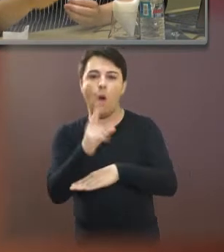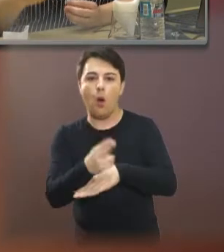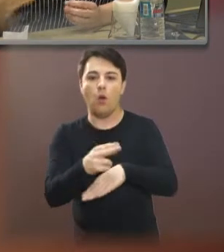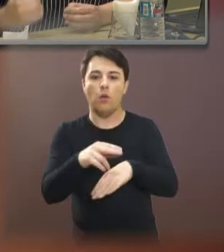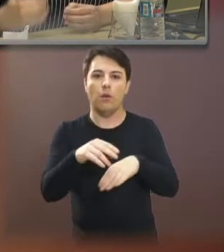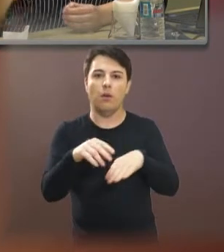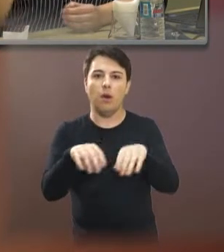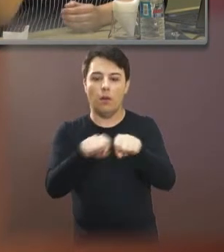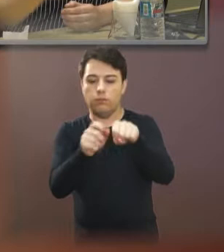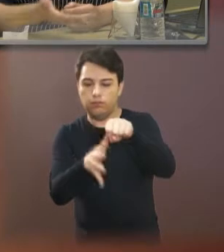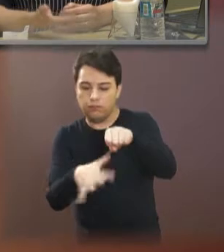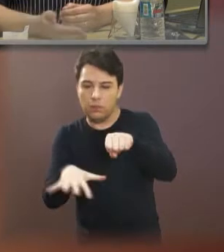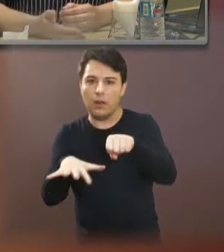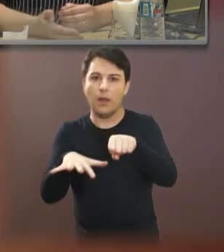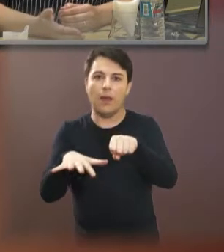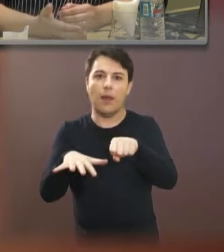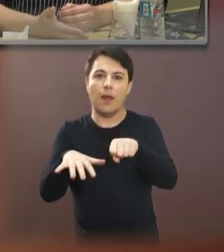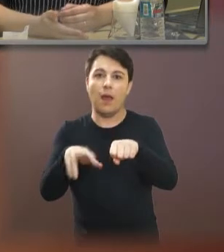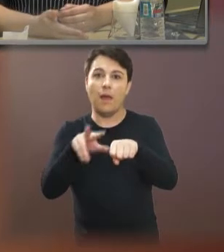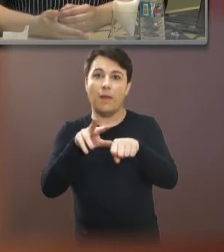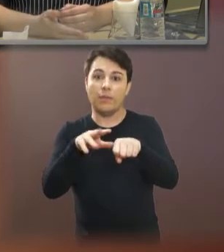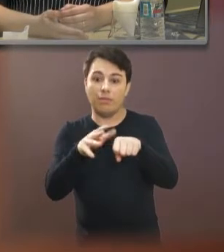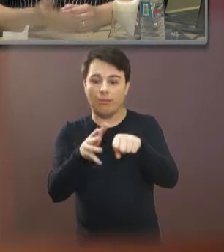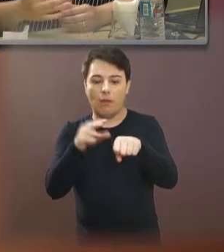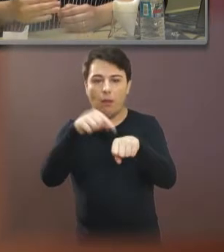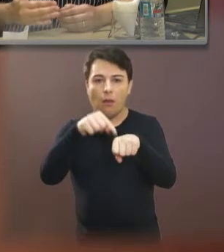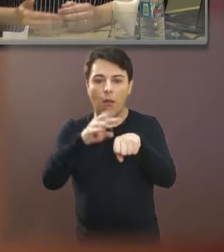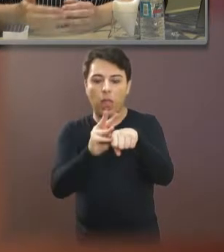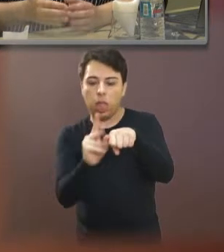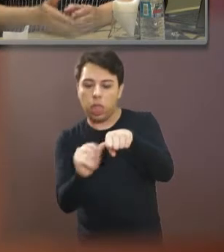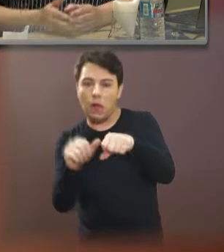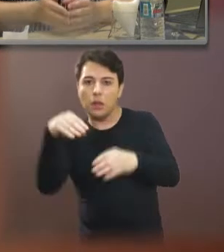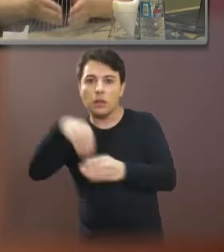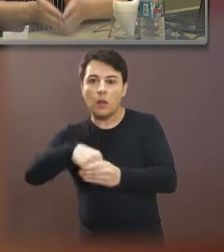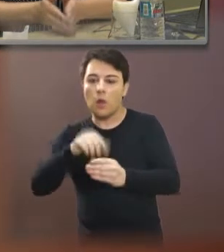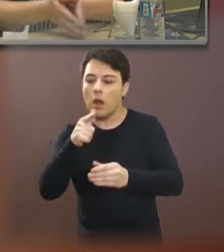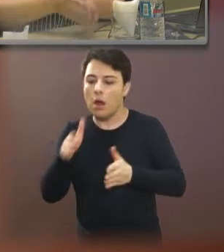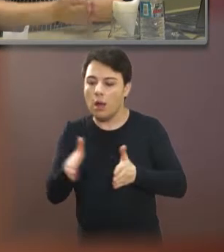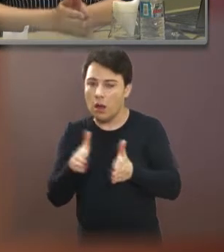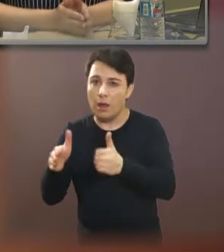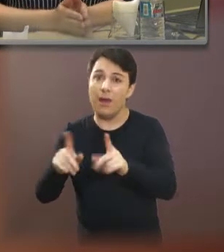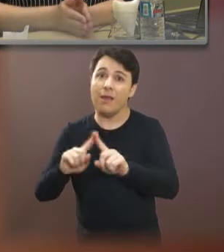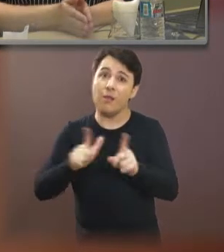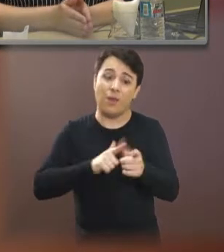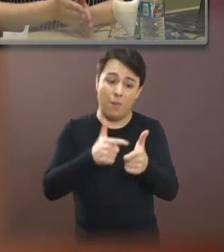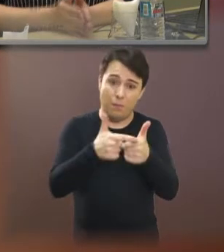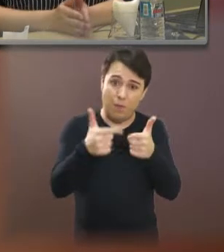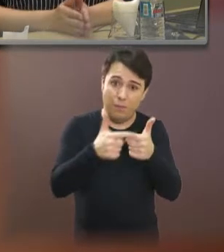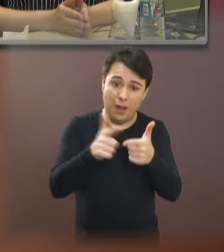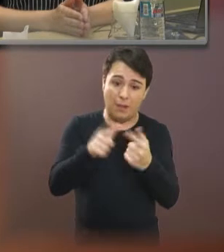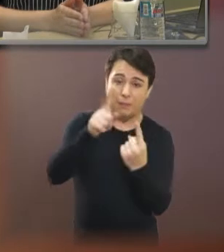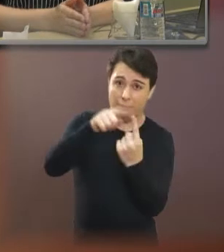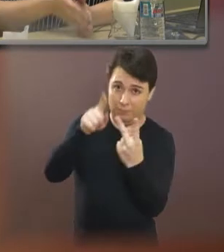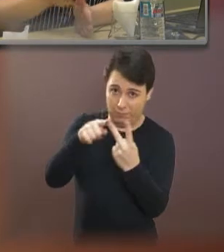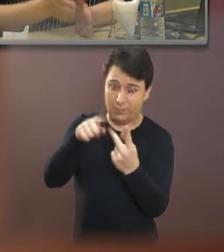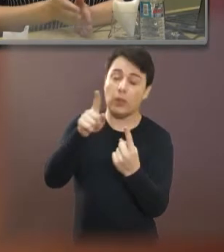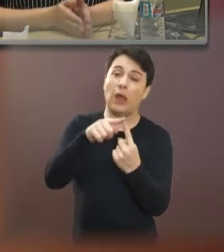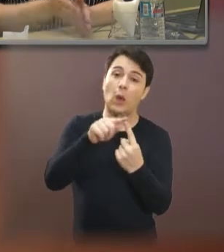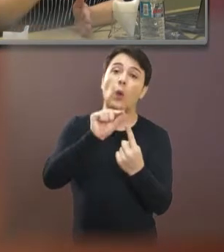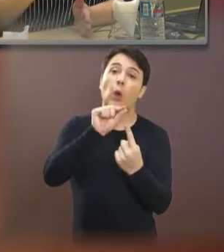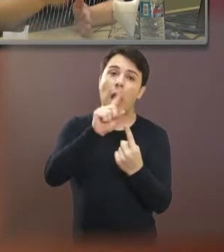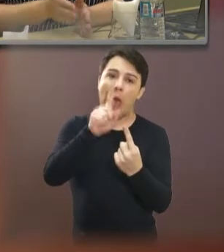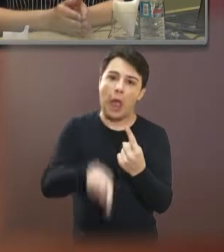as partículas, elas sejam carreadas para o córrego. Então, existe um problema durante a execução de obra, que